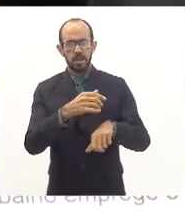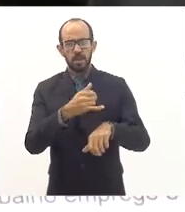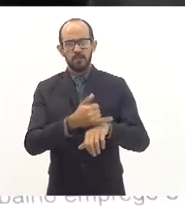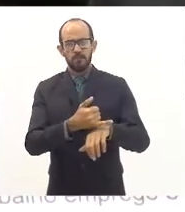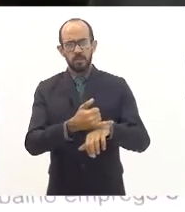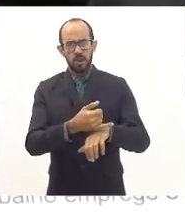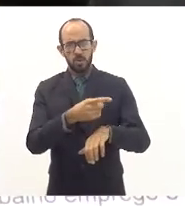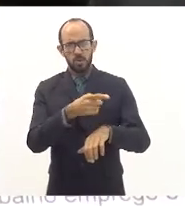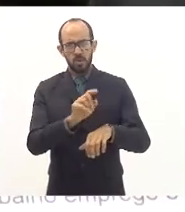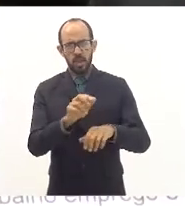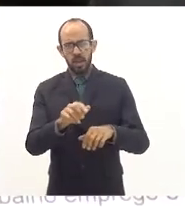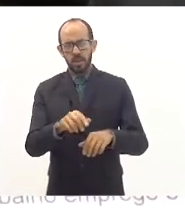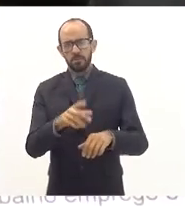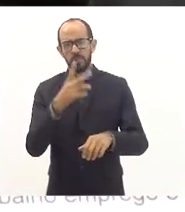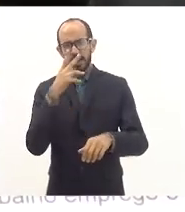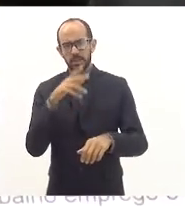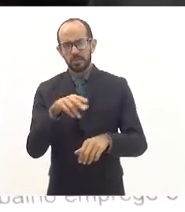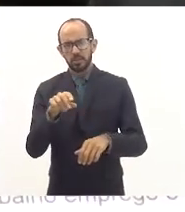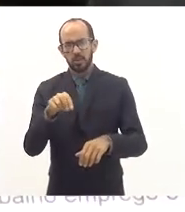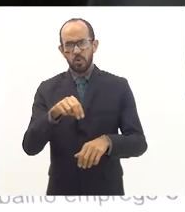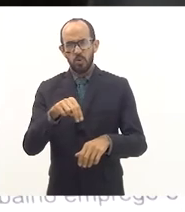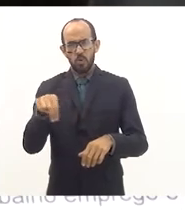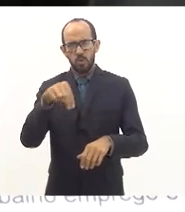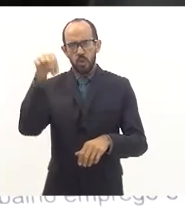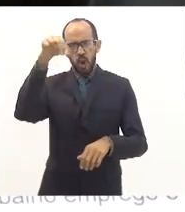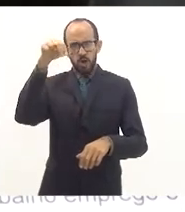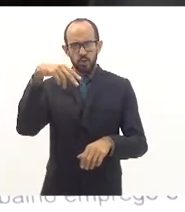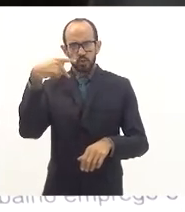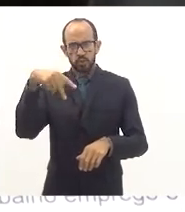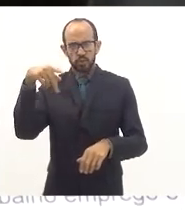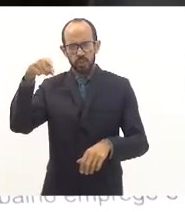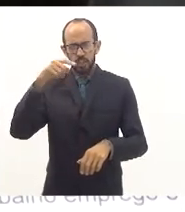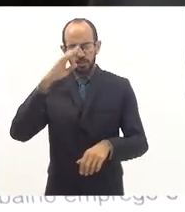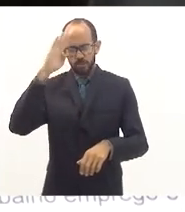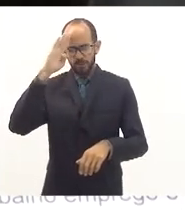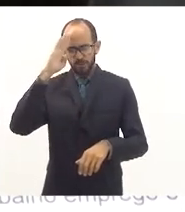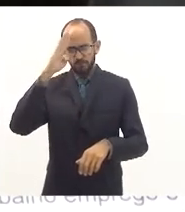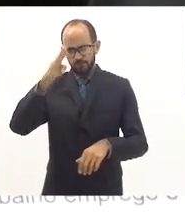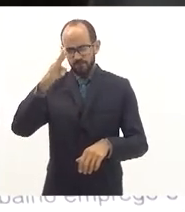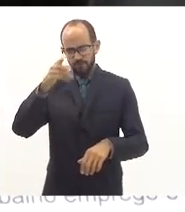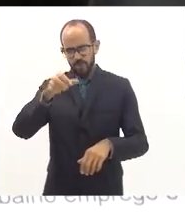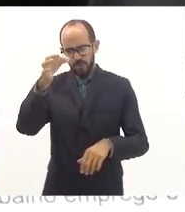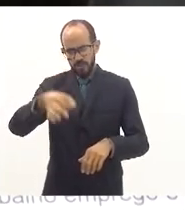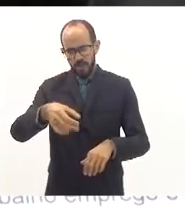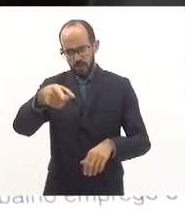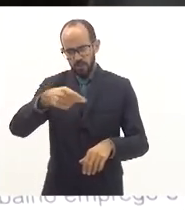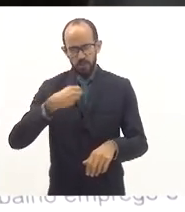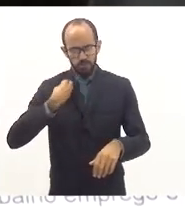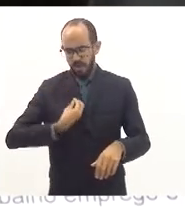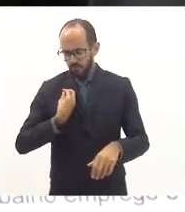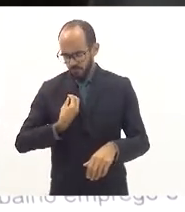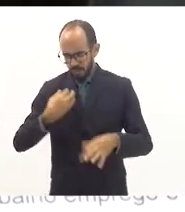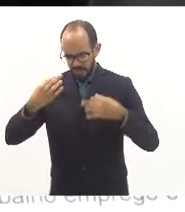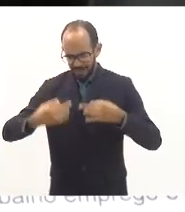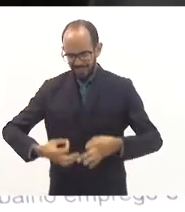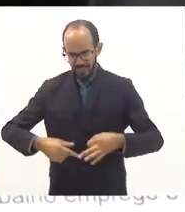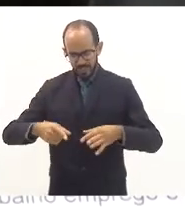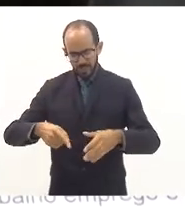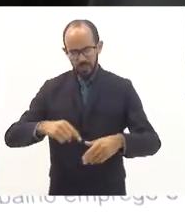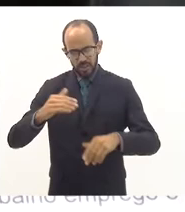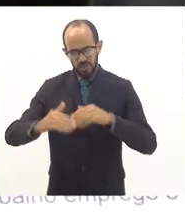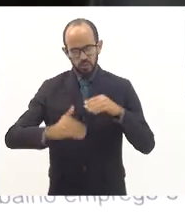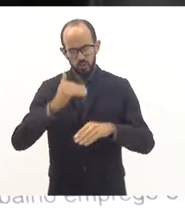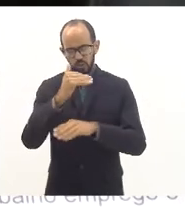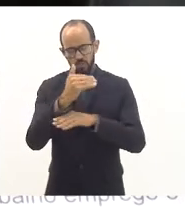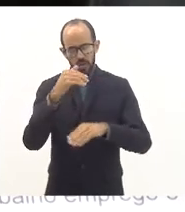aquela bússola que guiava todo o seu pensamento. Brizola teve uma vida inteira de coerência na defesa da